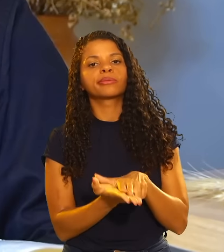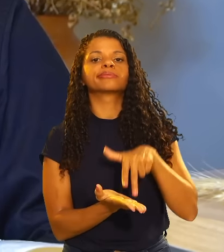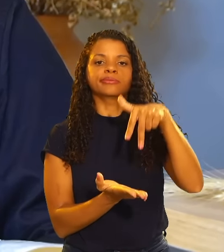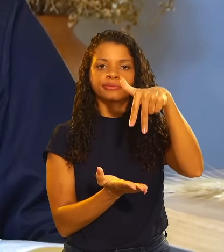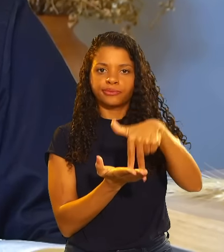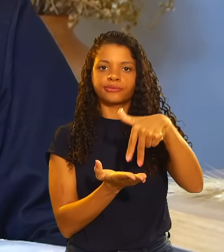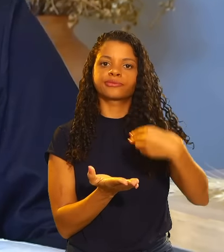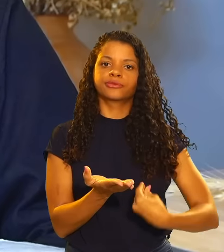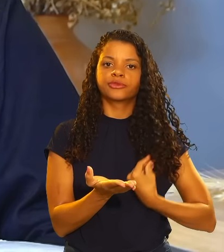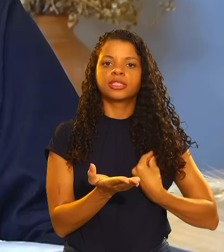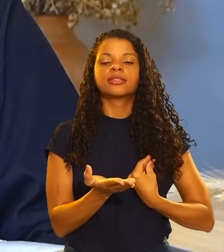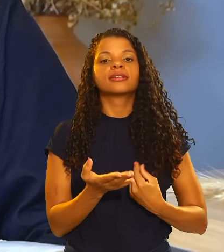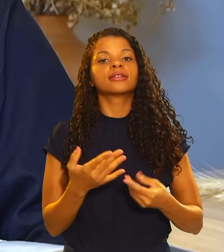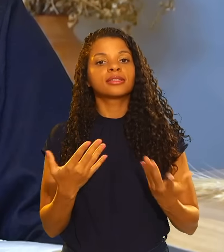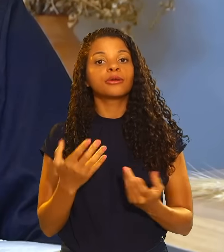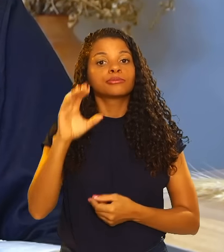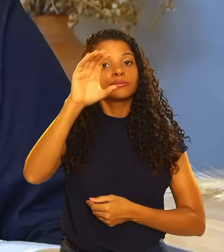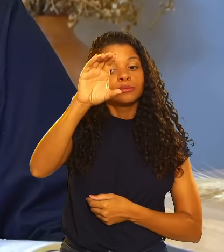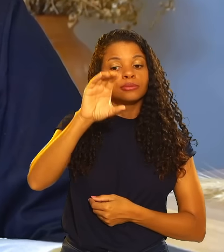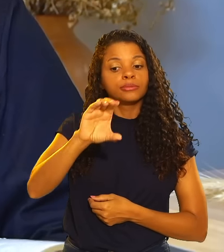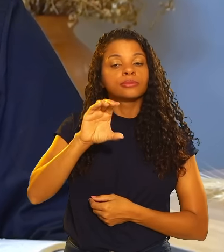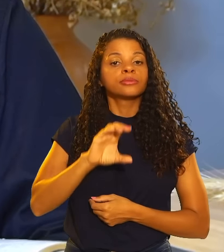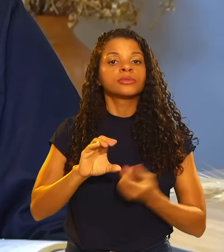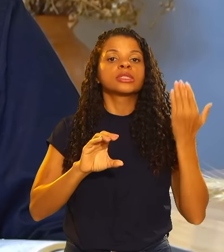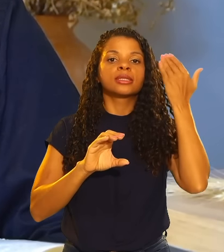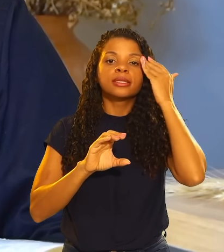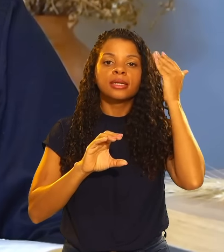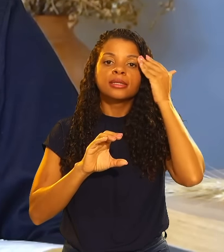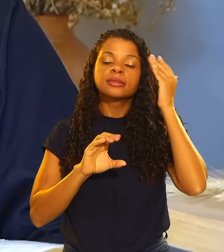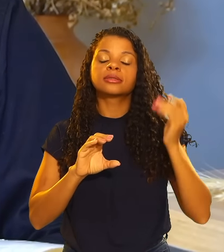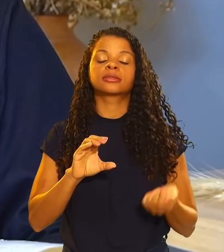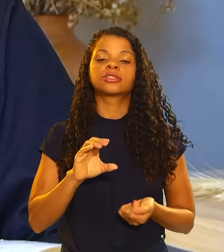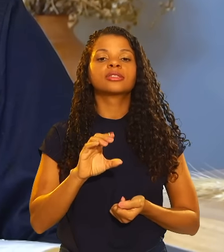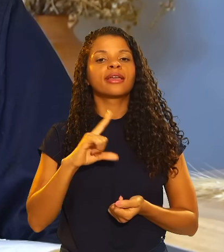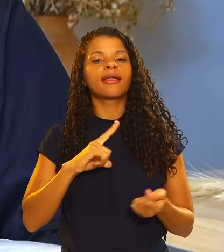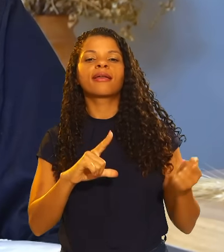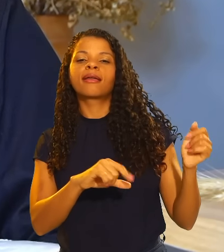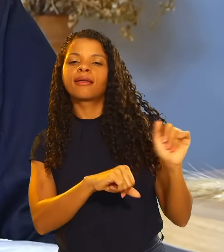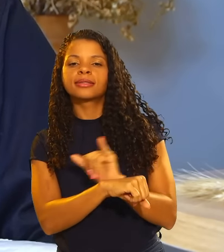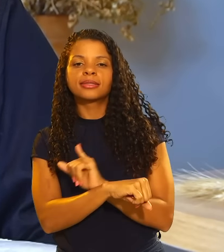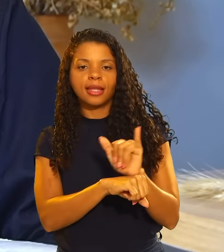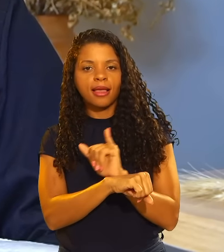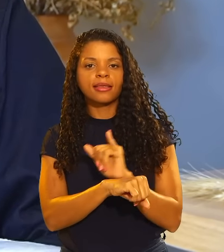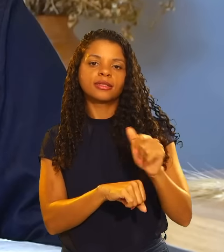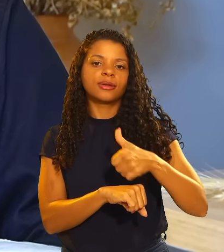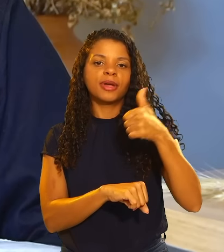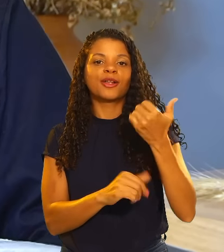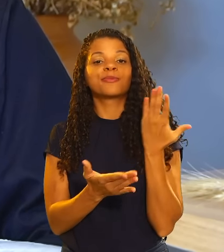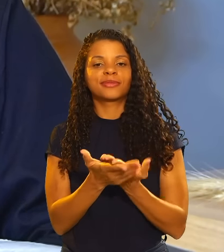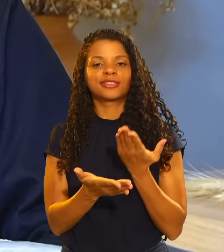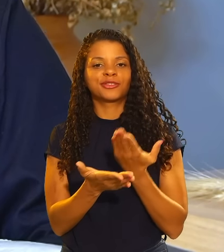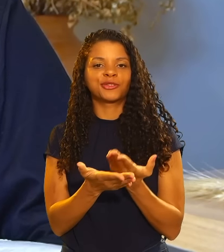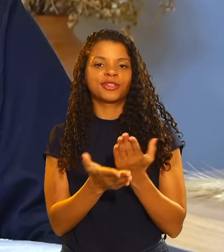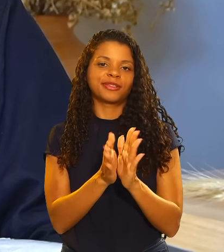muito interessante e traz para a gente, assim, um recurso a mais quando nós estamos estudando as Sagradas Escrituras. Mas é